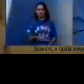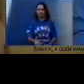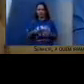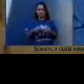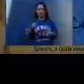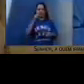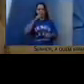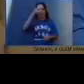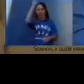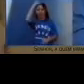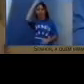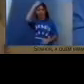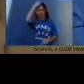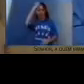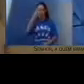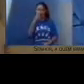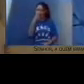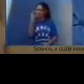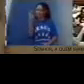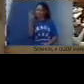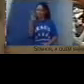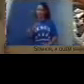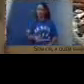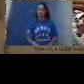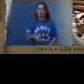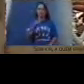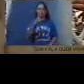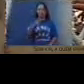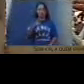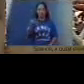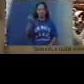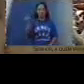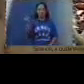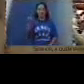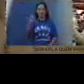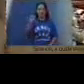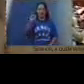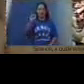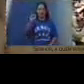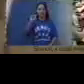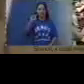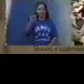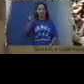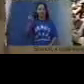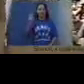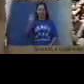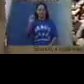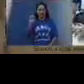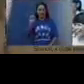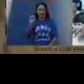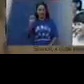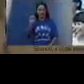princesa cruzou os olhos no maravilhoso anfíbio, com aquela pele